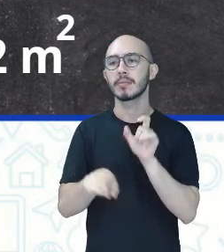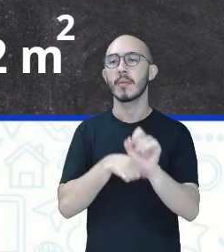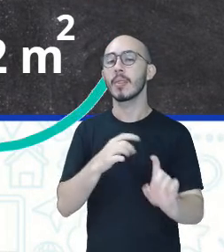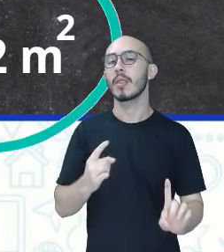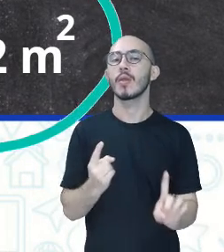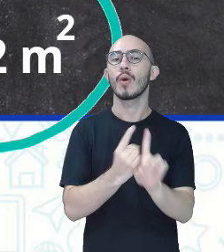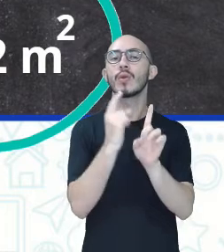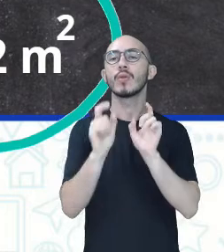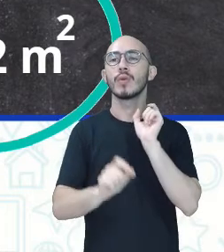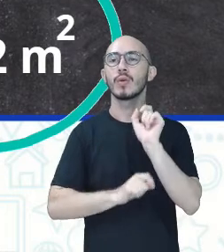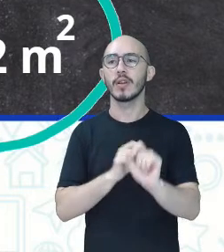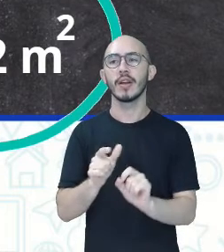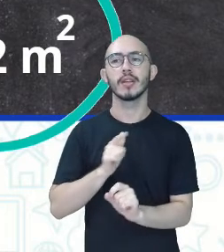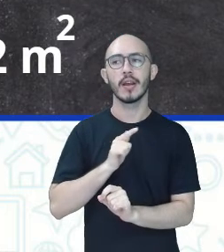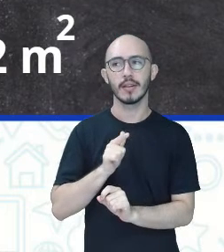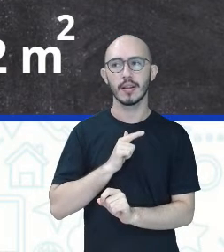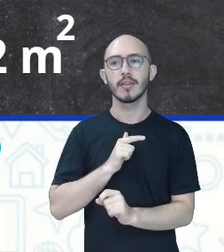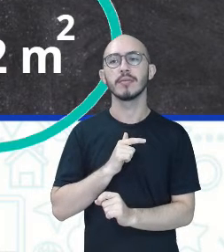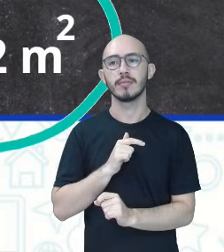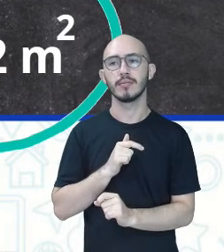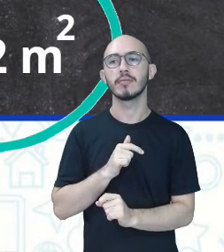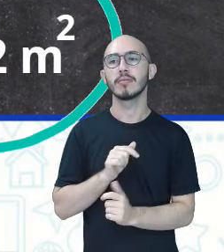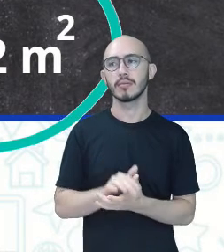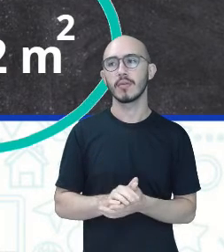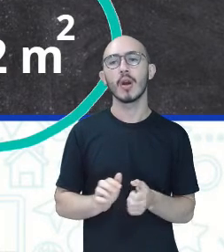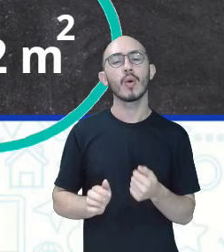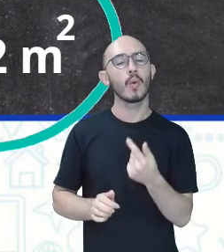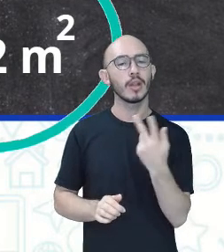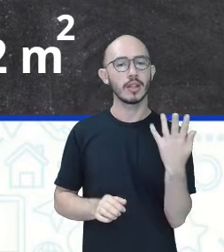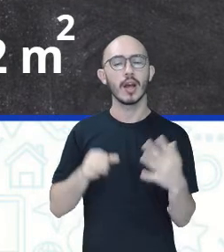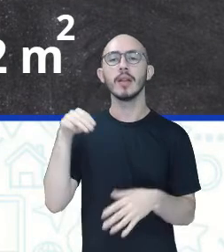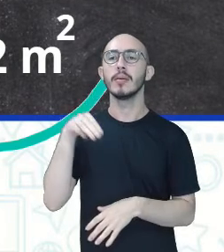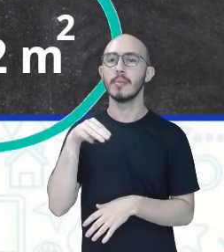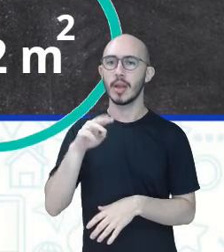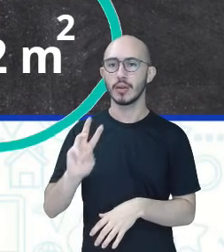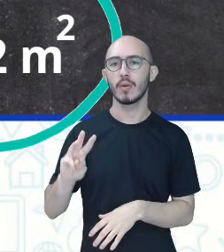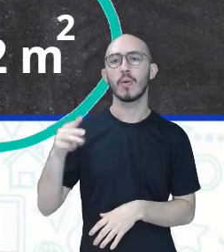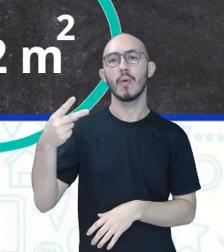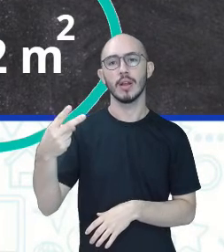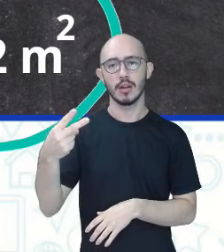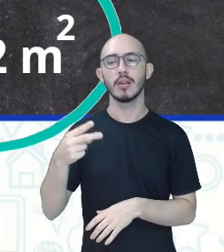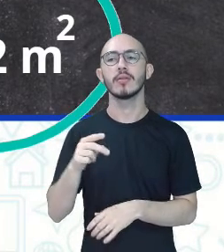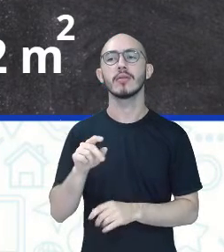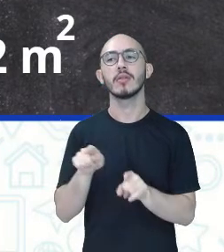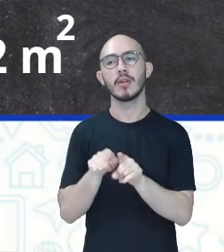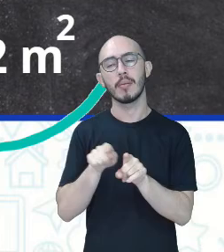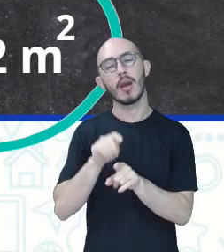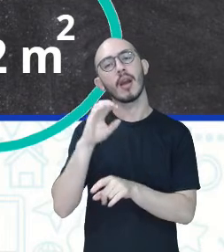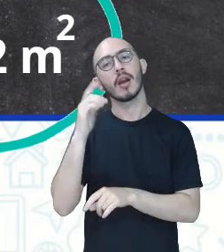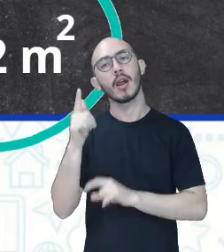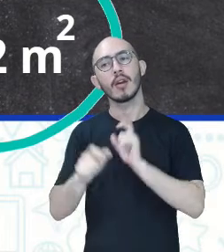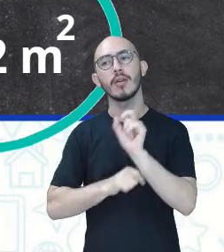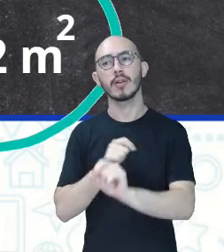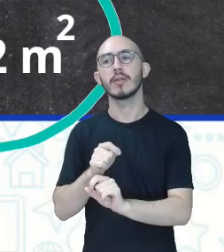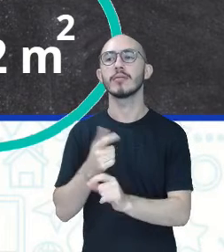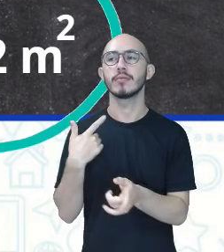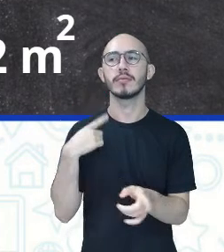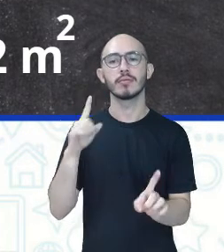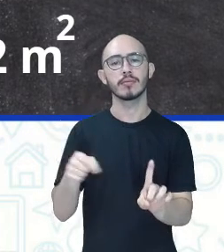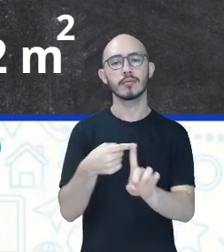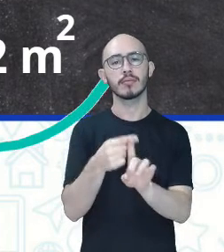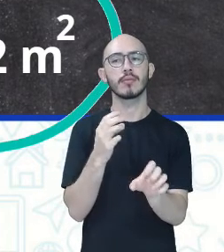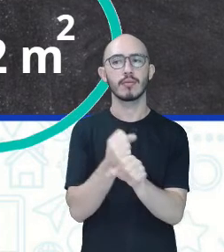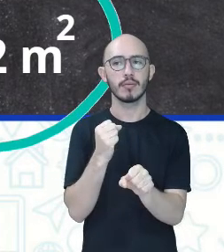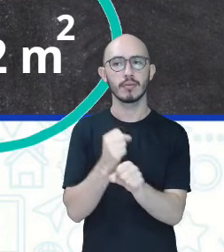Encontramos aí os valores das áreas todos em metros quadrados e, claro, a soma vai ser